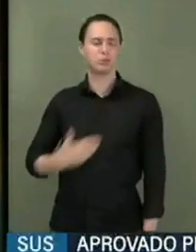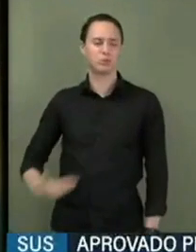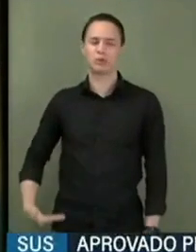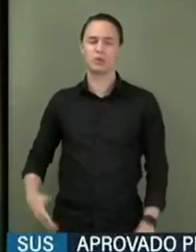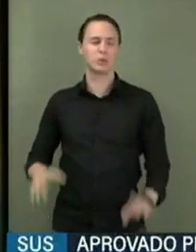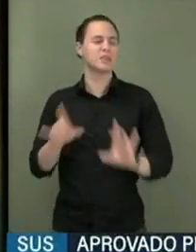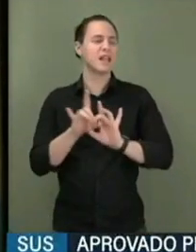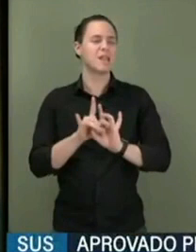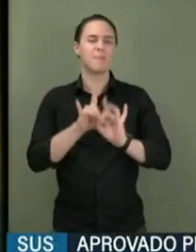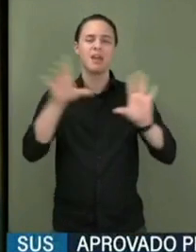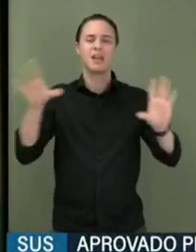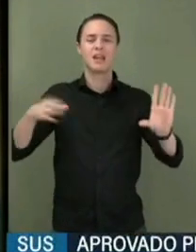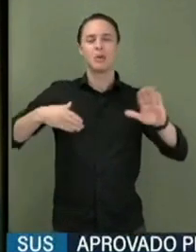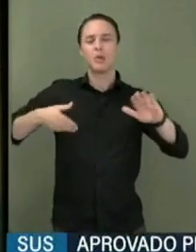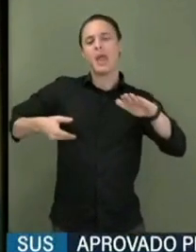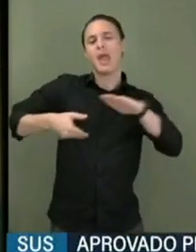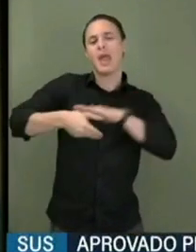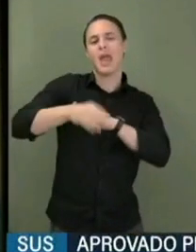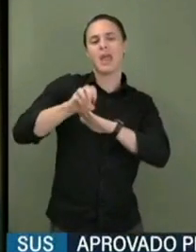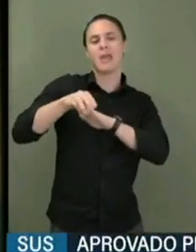as emendas.